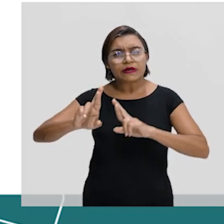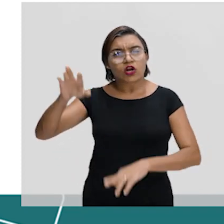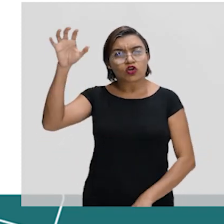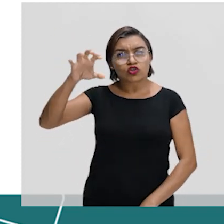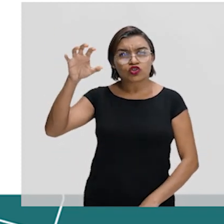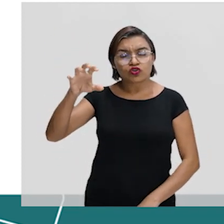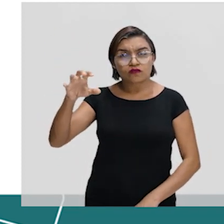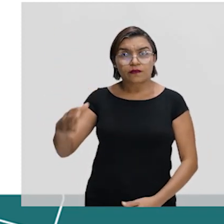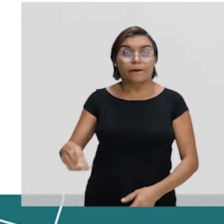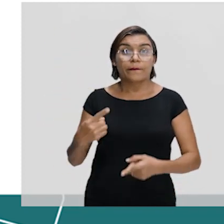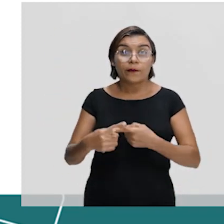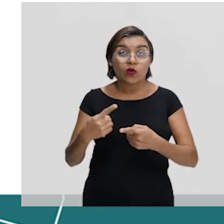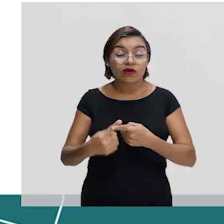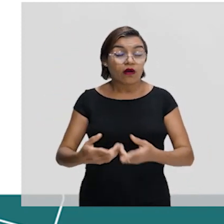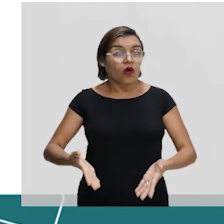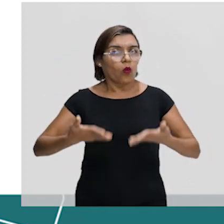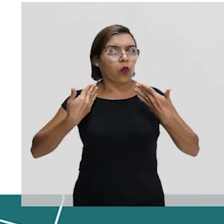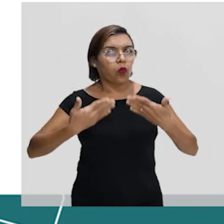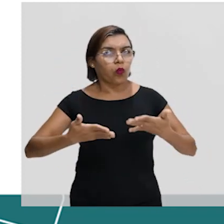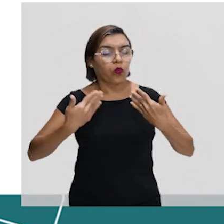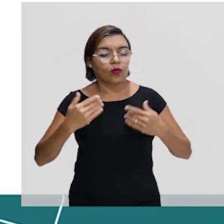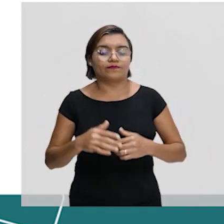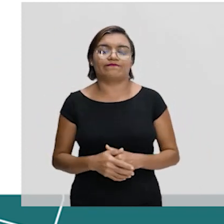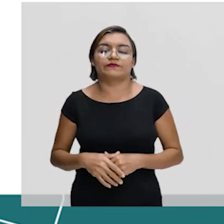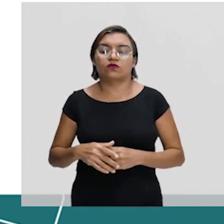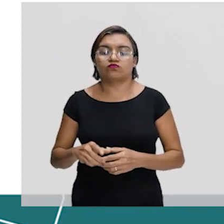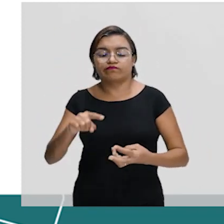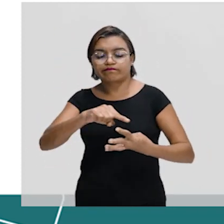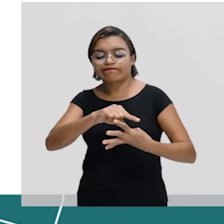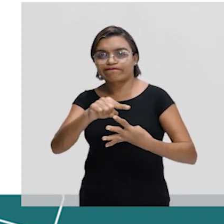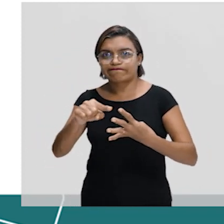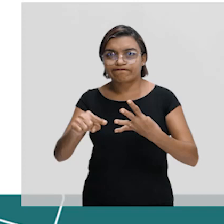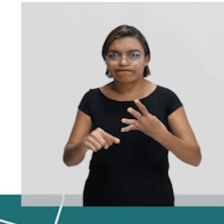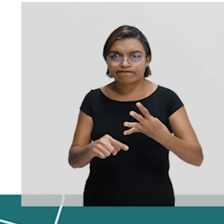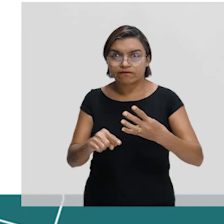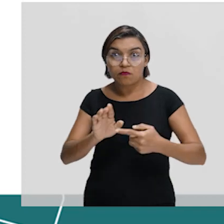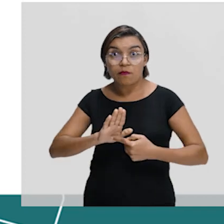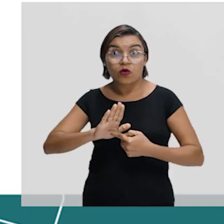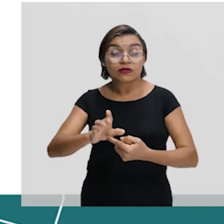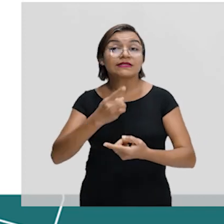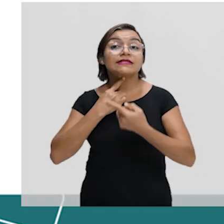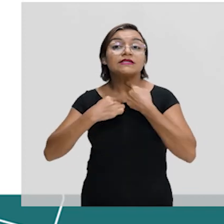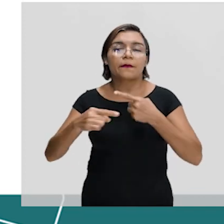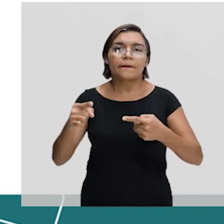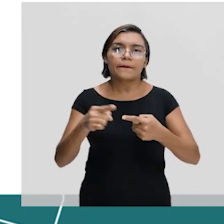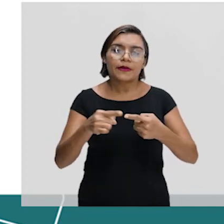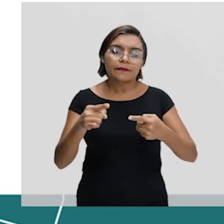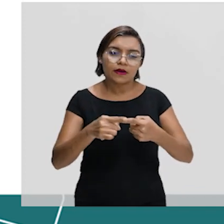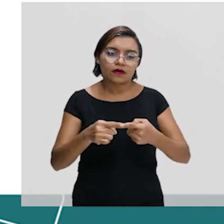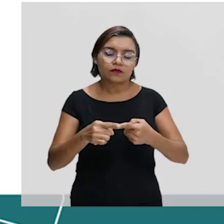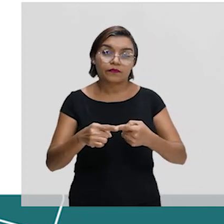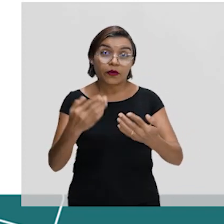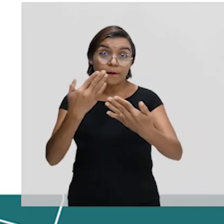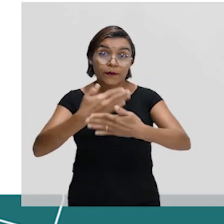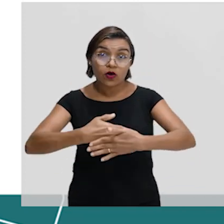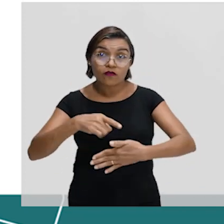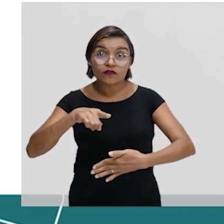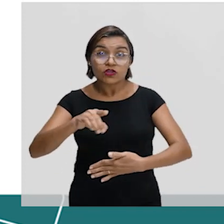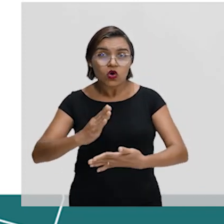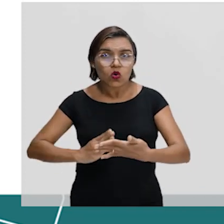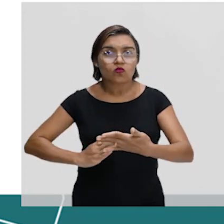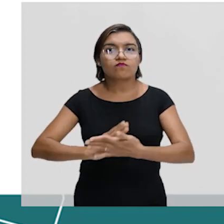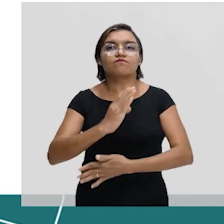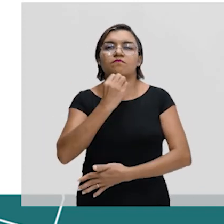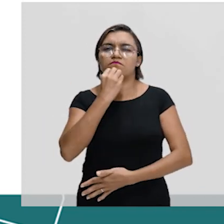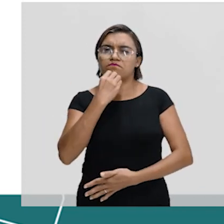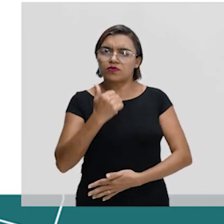exemplos que eu estou dando aqui, eu estou expressando o quê? Desejo. Então, no primeiro, que você vá bem nas provas. Nós estamos desejando que vocês vão